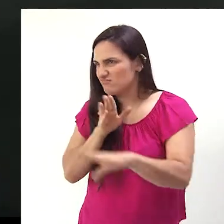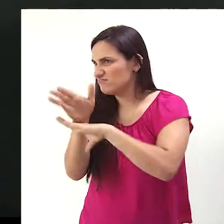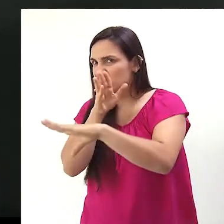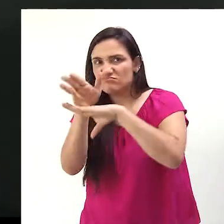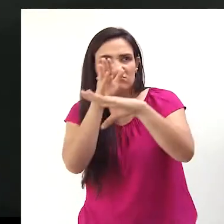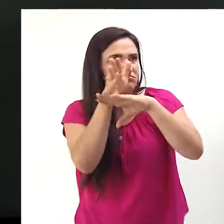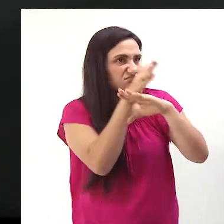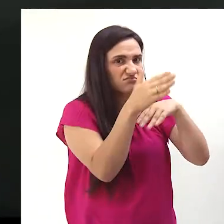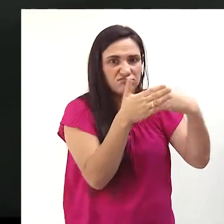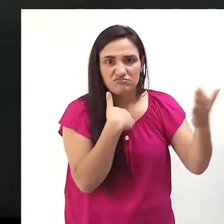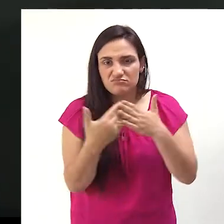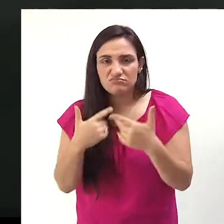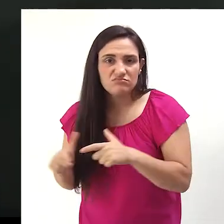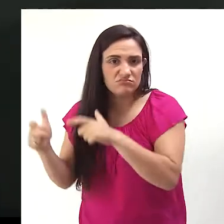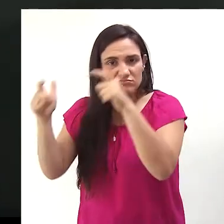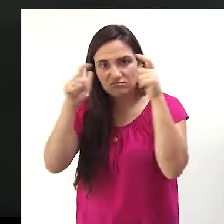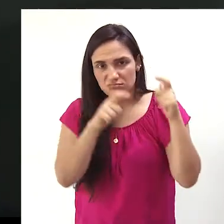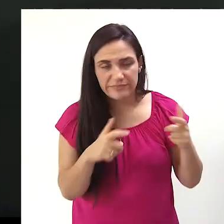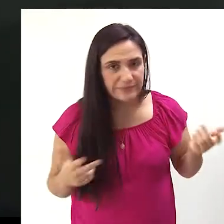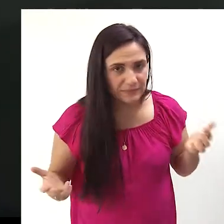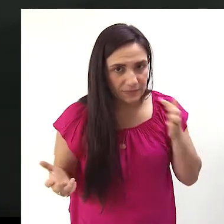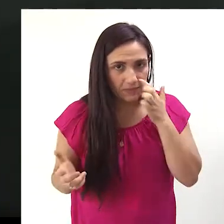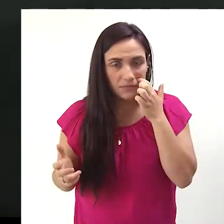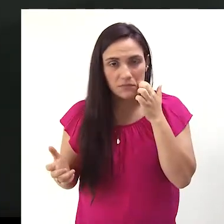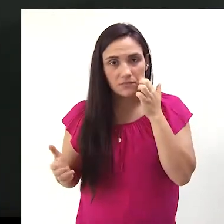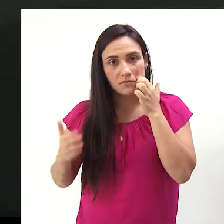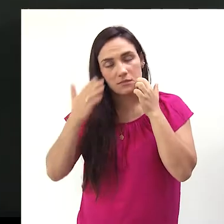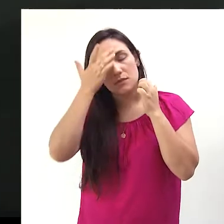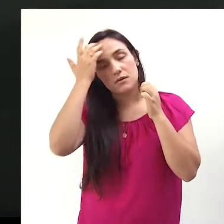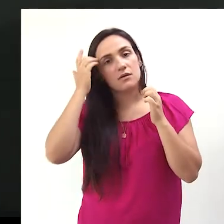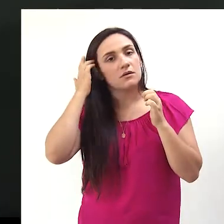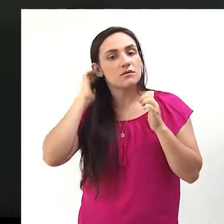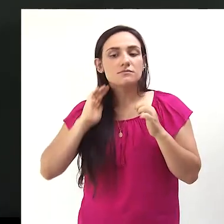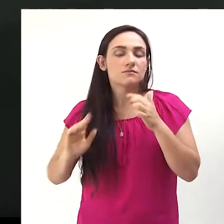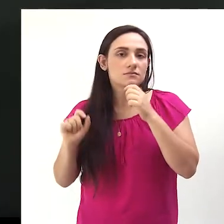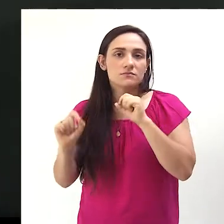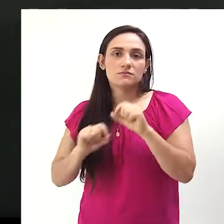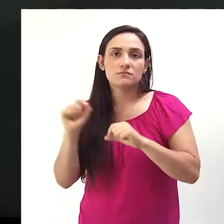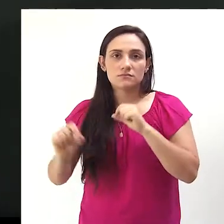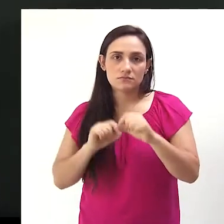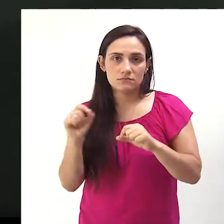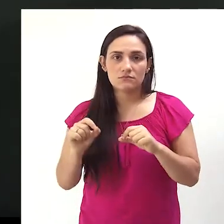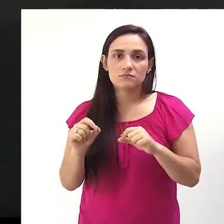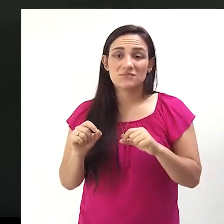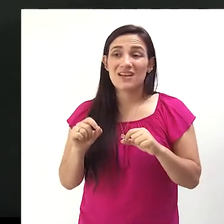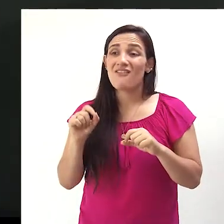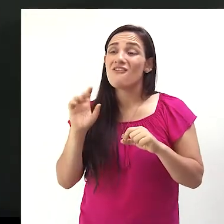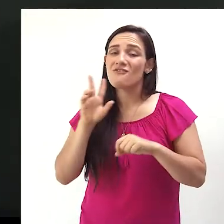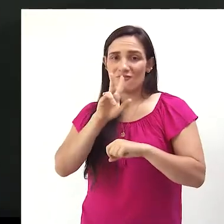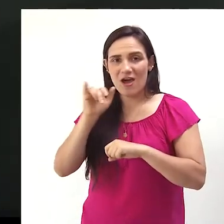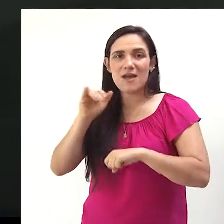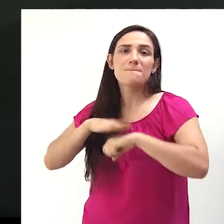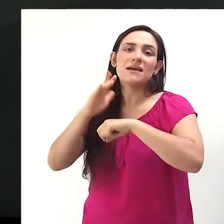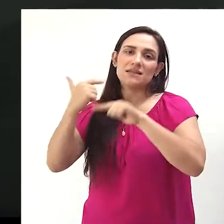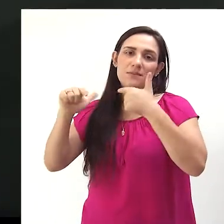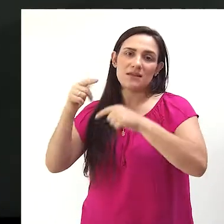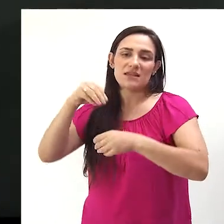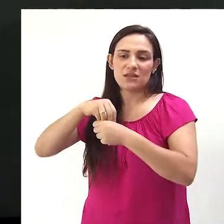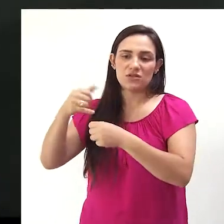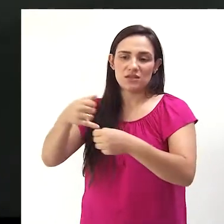Pelo contrário, a atuação dela, justamente por lidar com o agro, ela vai se dar muito mais no interior do que